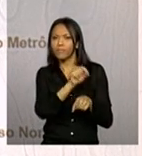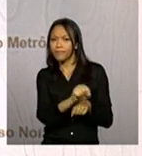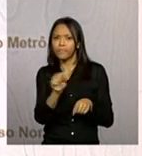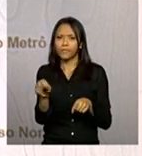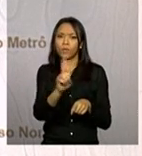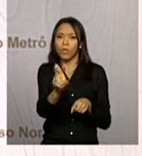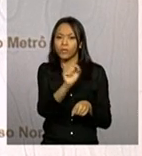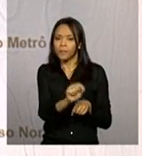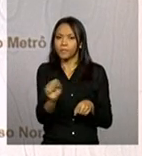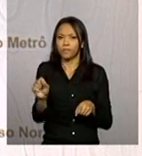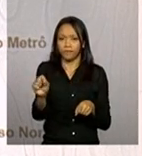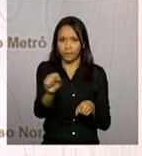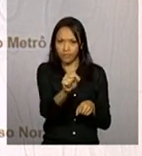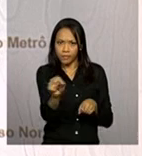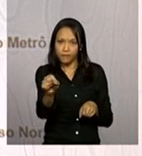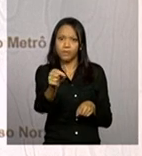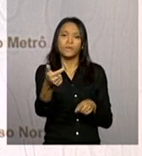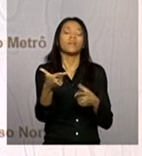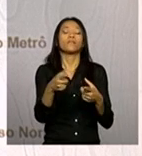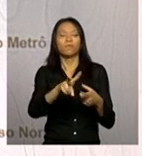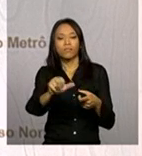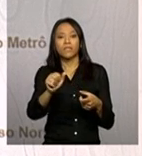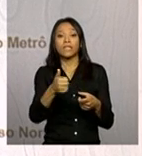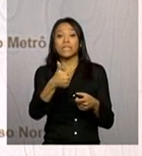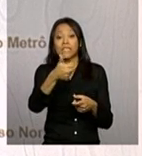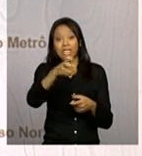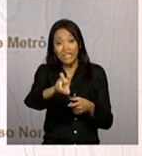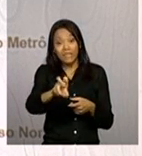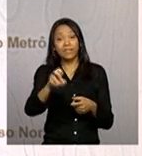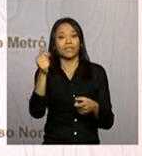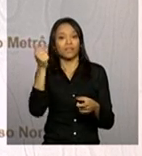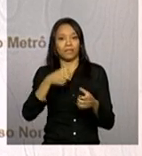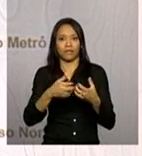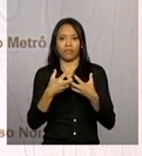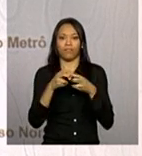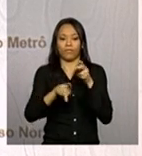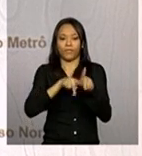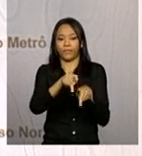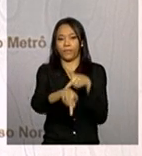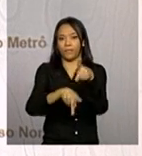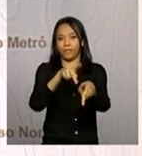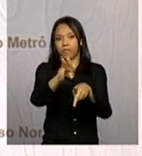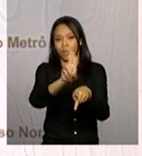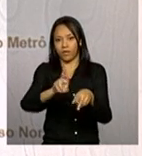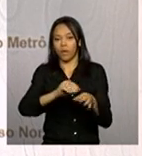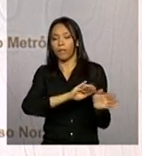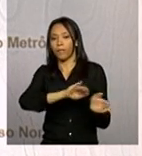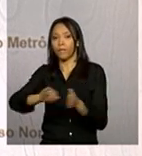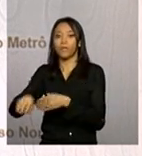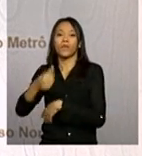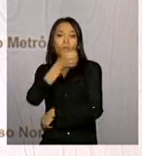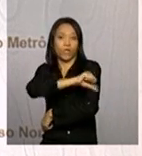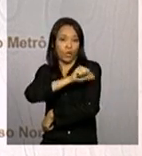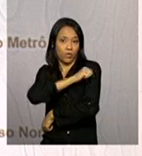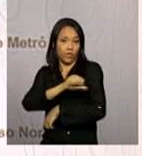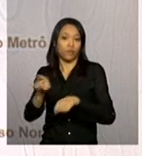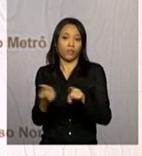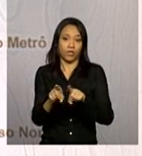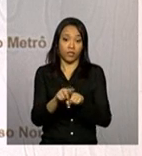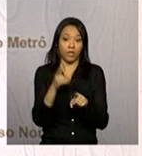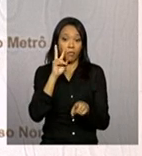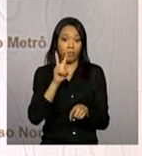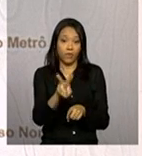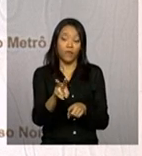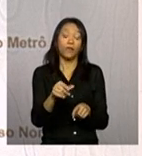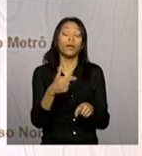o terminal Cosme Damião, além da aquisição de 15 trens para a linha sul do metrô. No Rio de Janeiro, o BRT Transcarioca e,